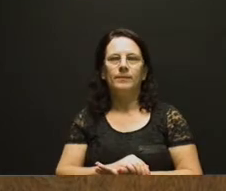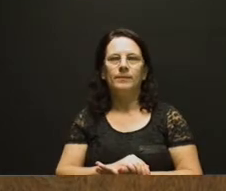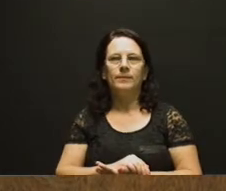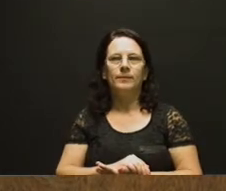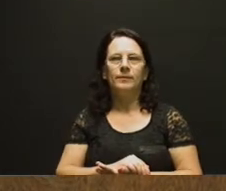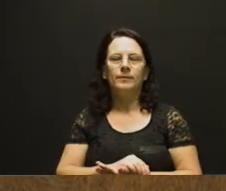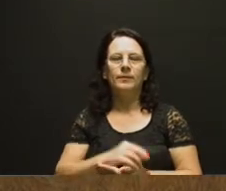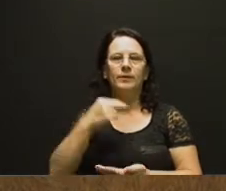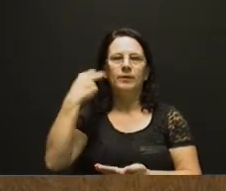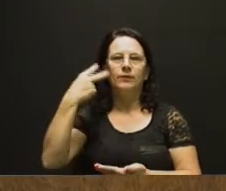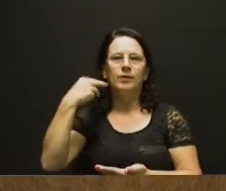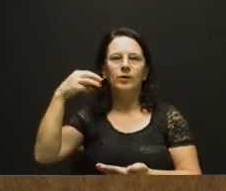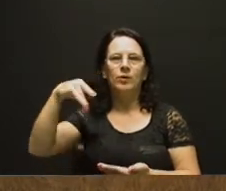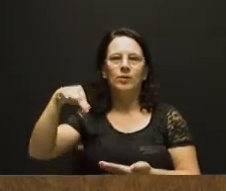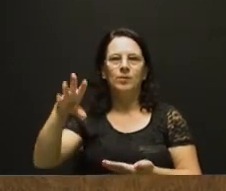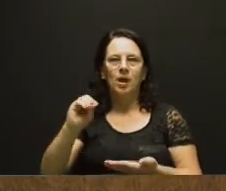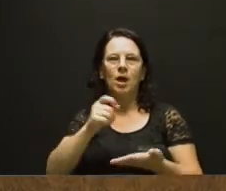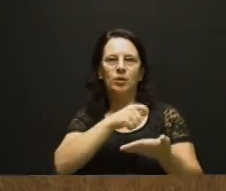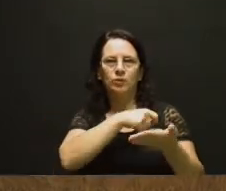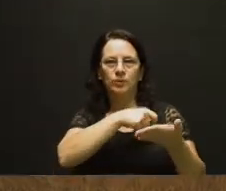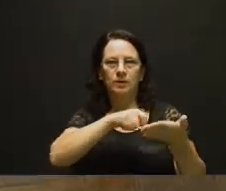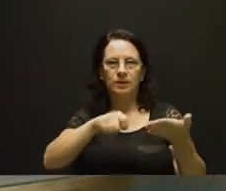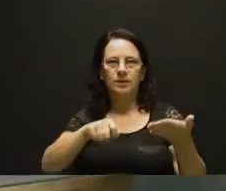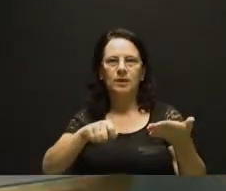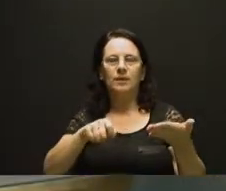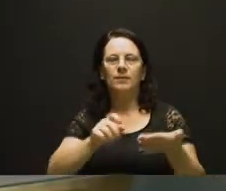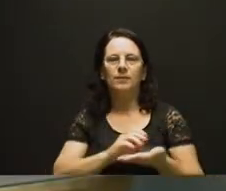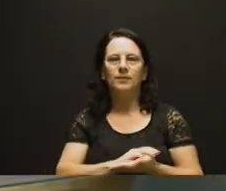vereador márcio da silva nascimento